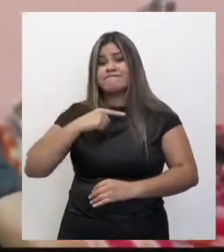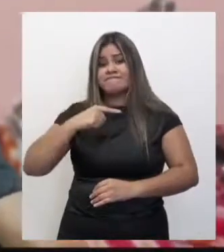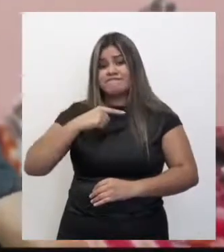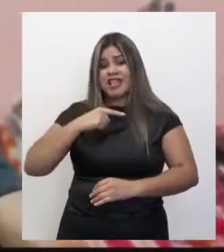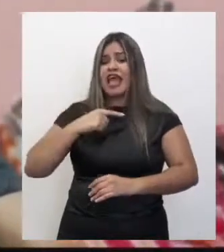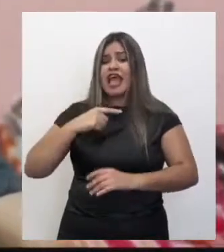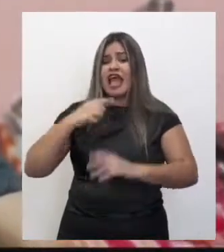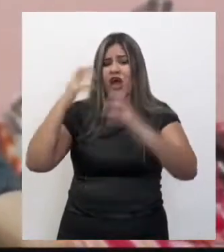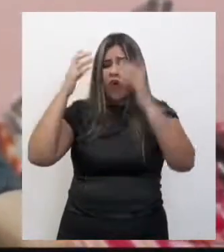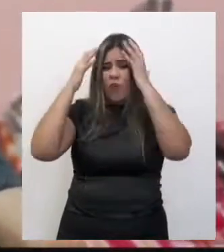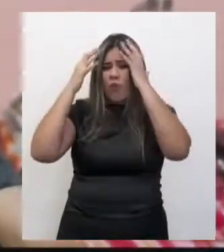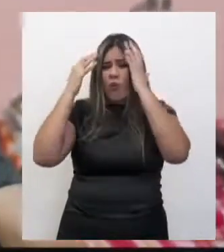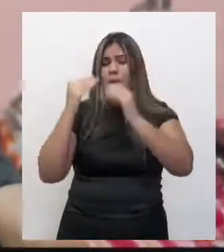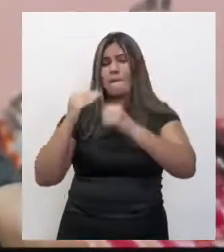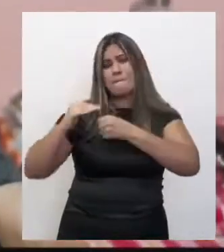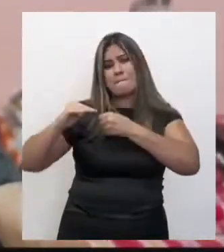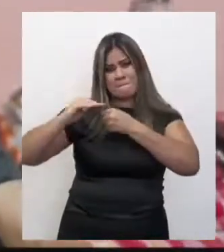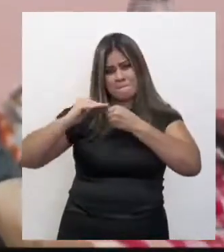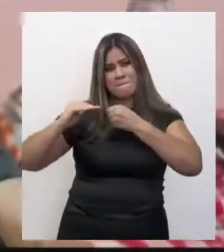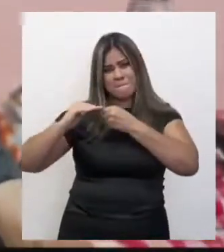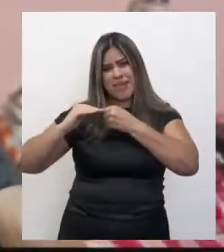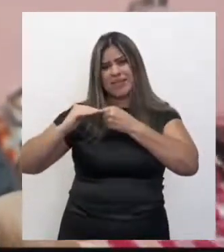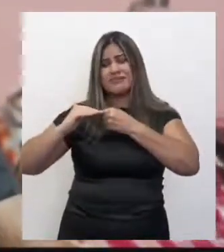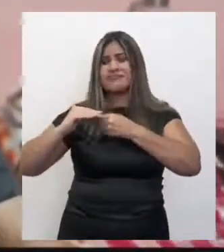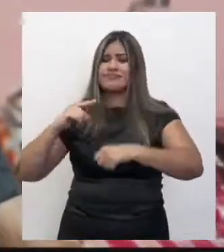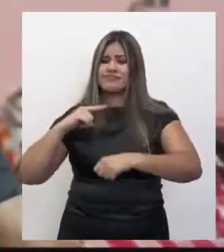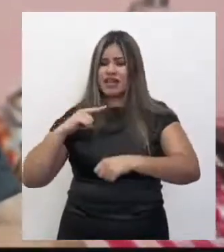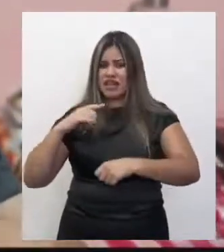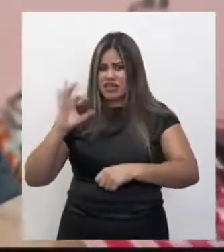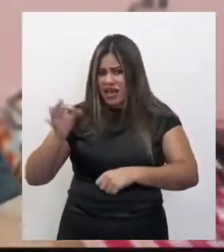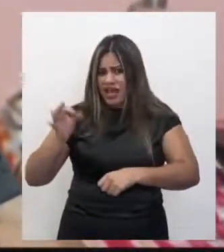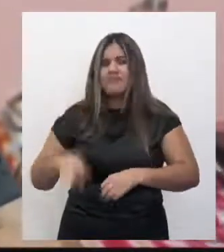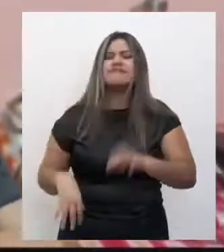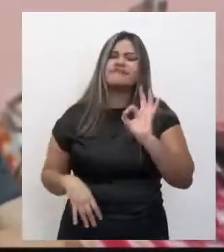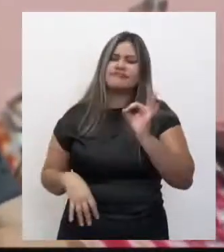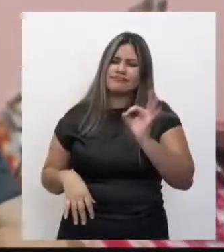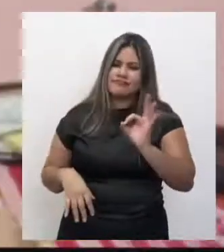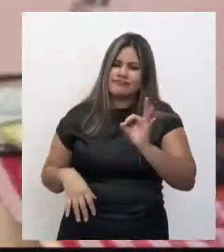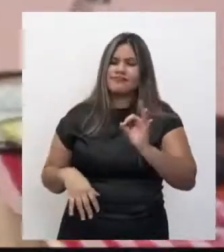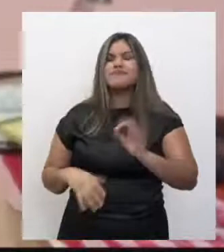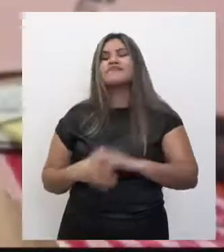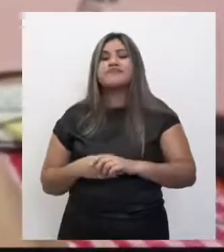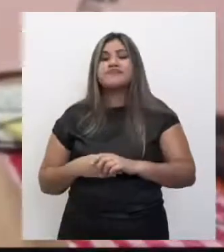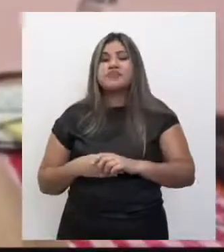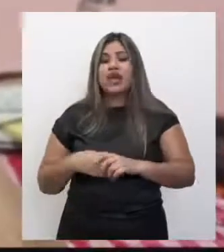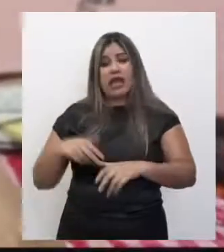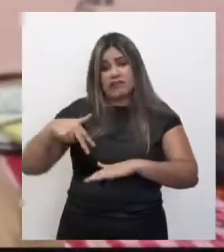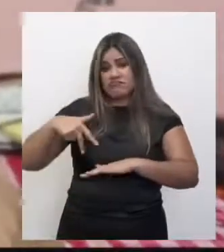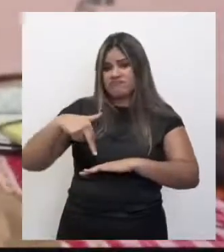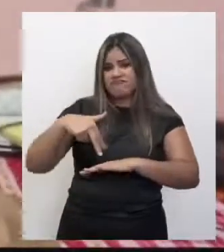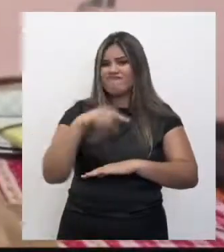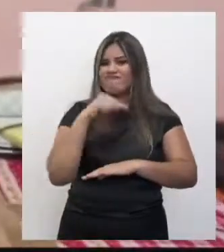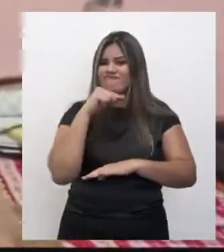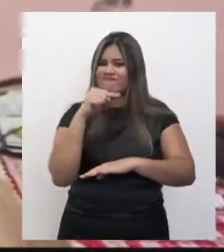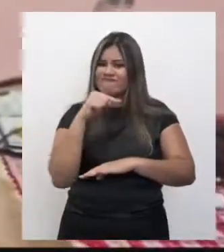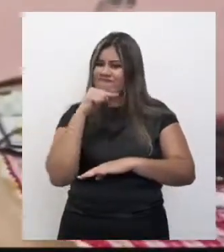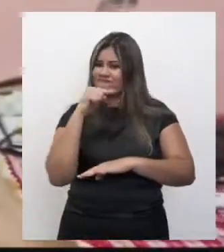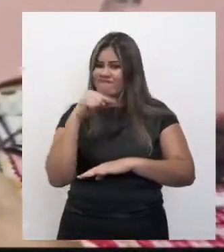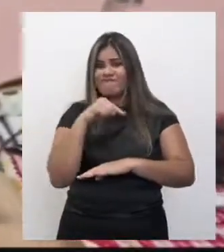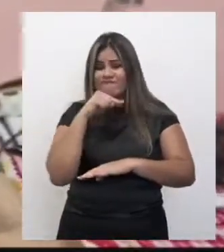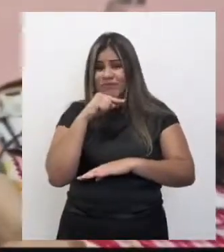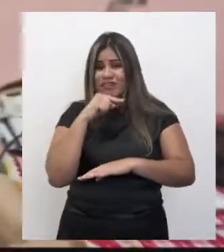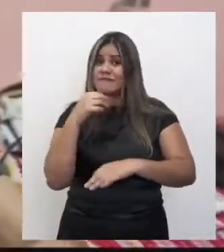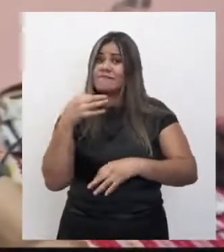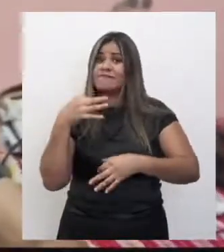digamos que é o grau mais elevado que tem, não é verdade? Não é verdade, PC? Então, ele não anda e ele também